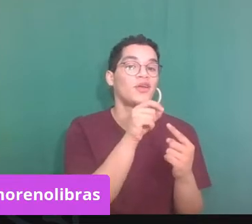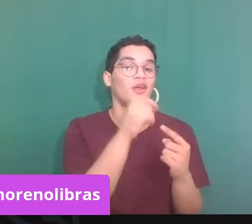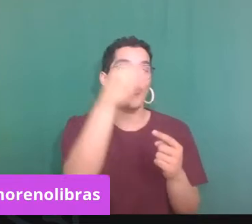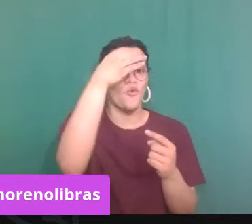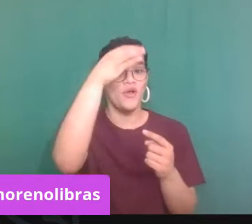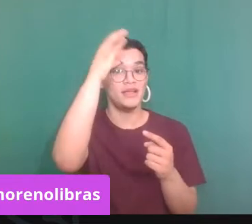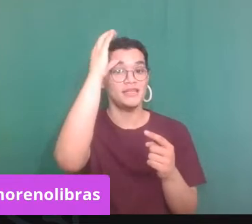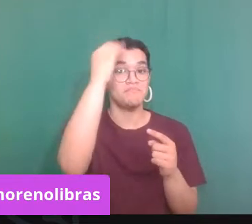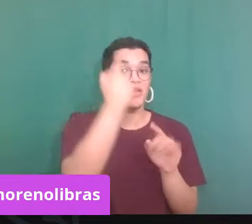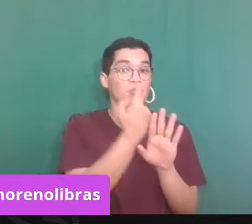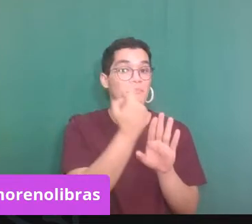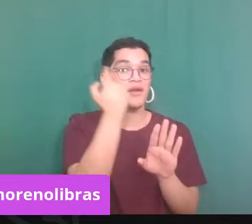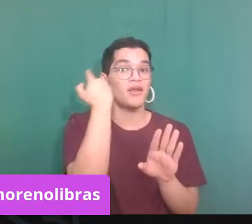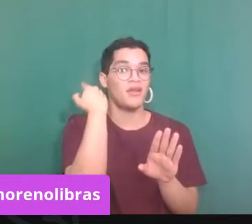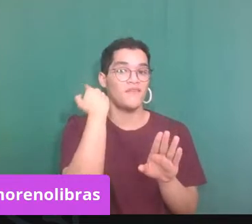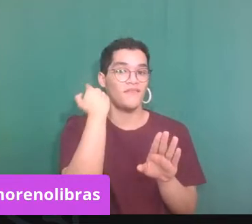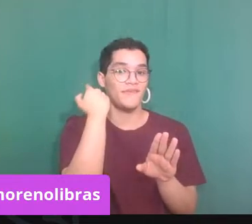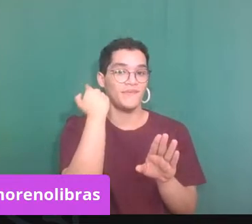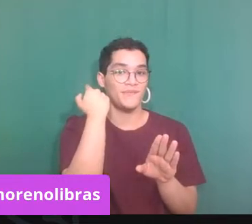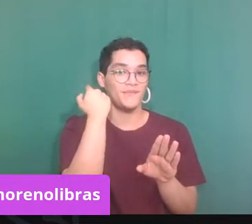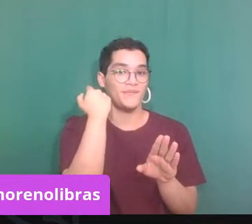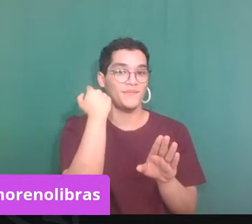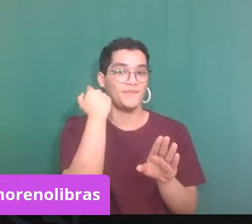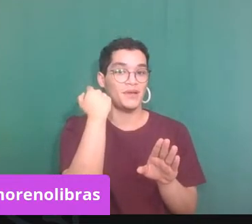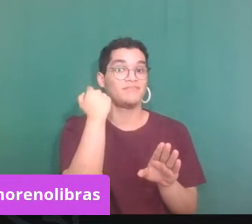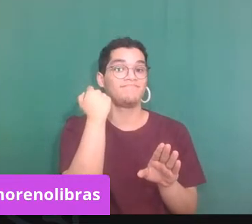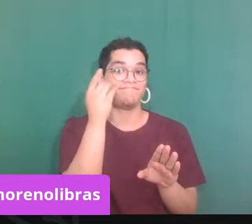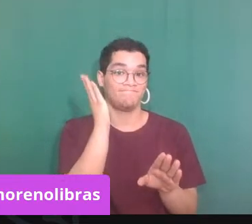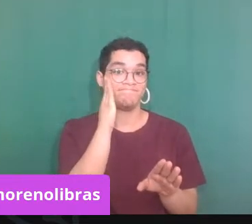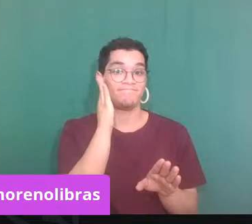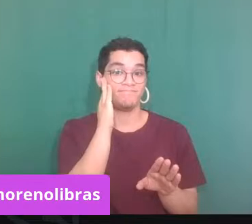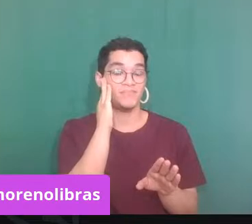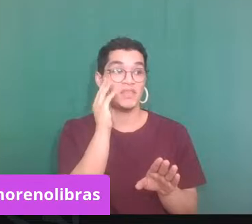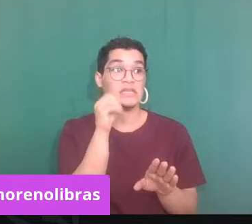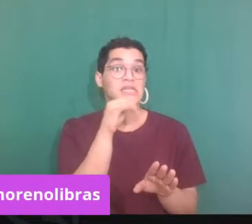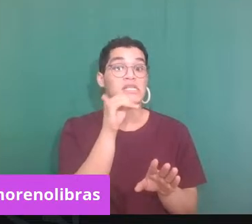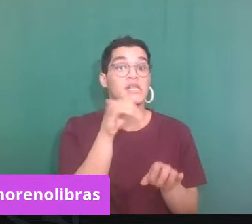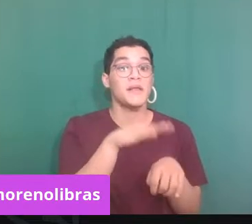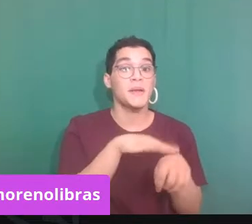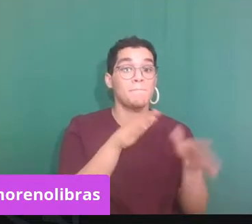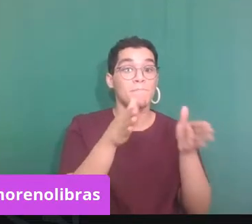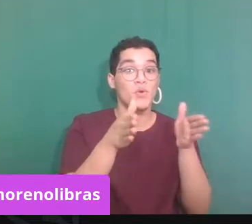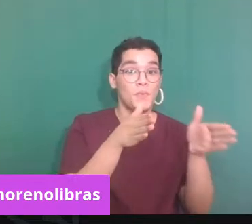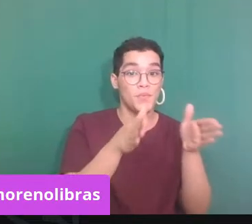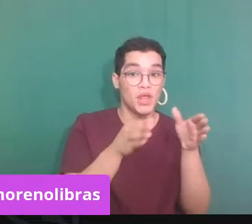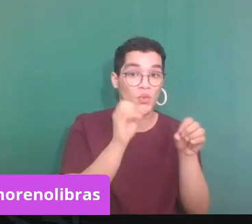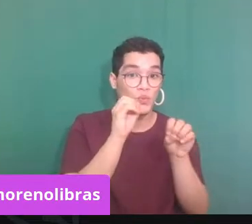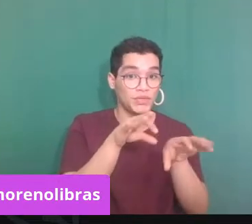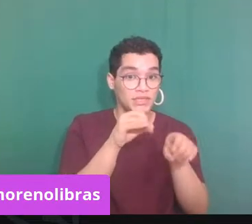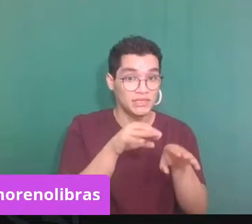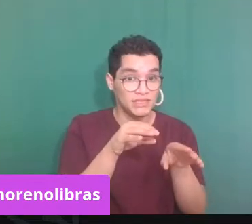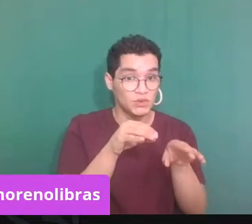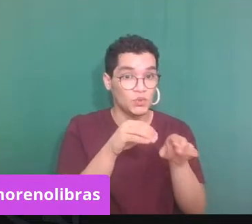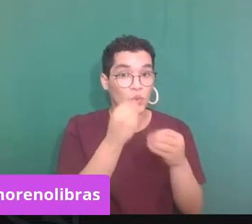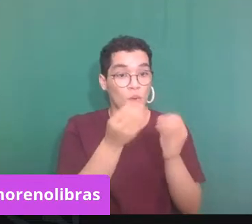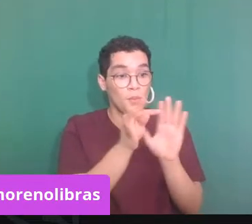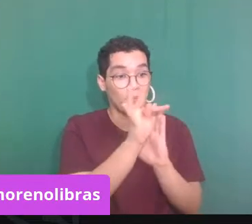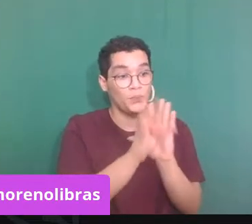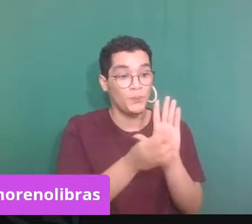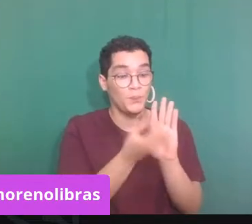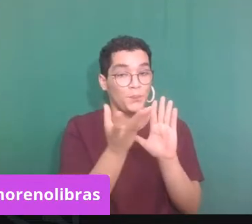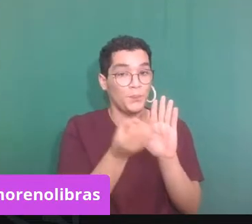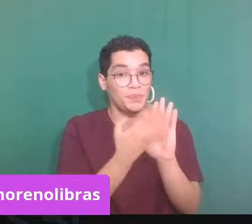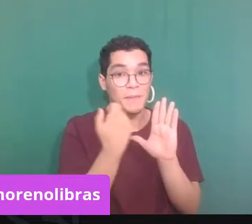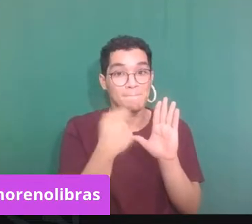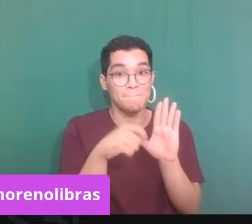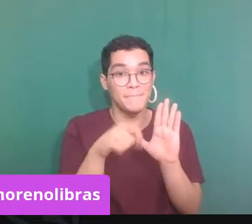para vocês que qualquer ensino de produção textual tem que se basear numa aprendizagem significativa, né? Então,